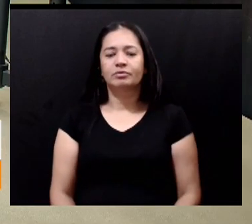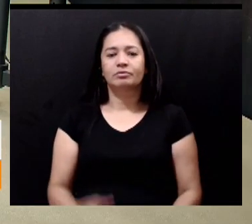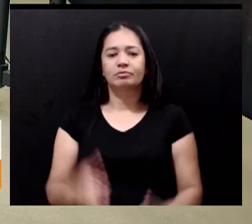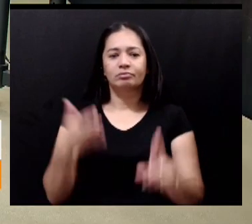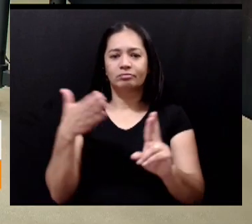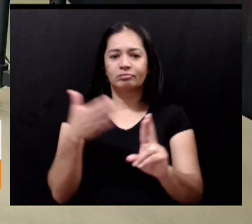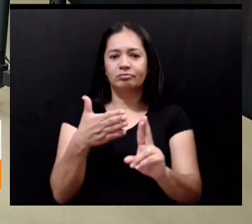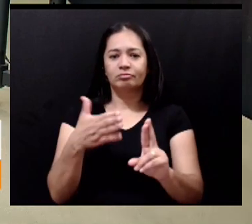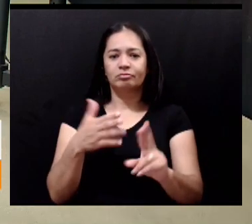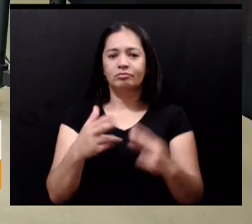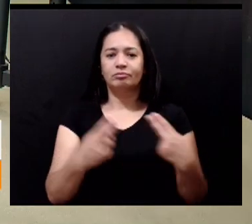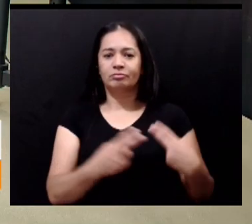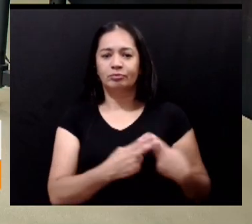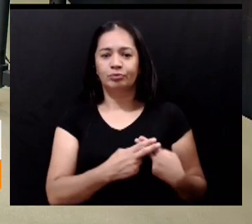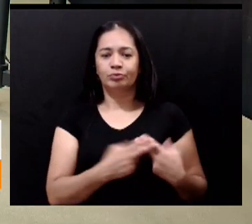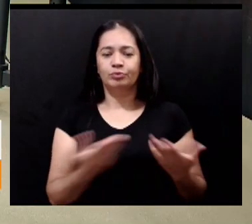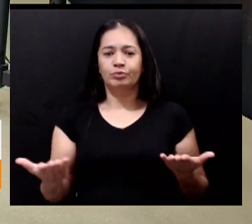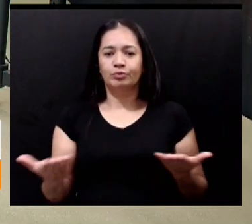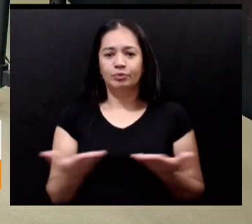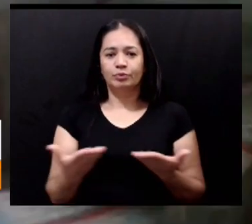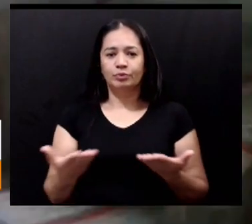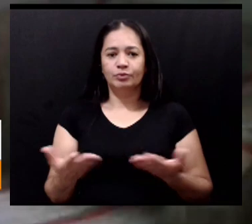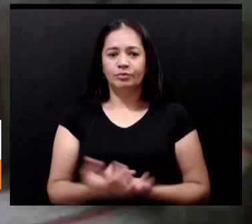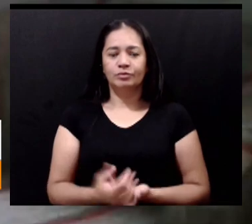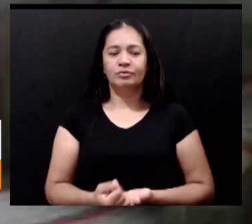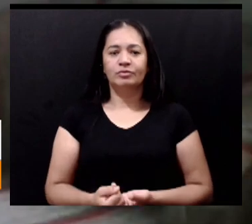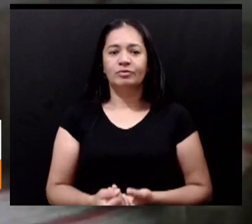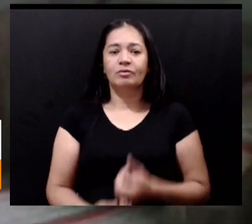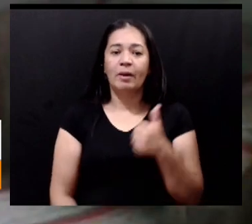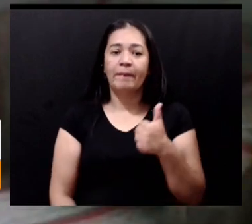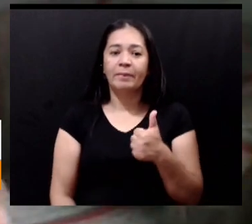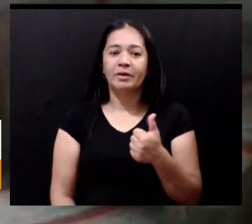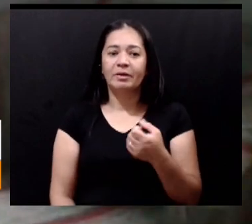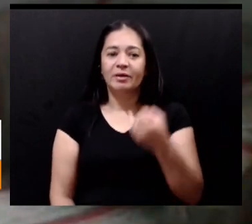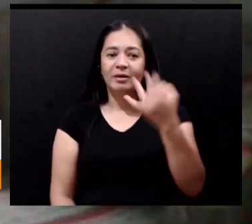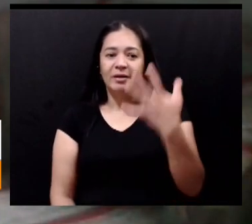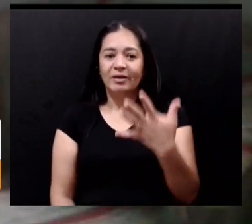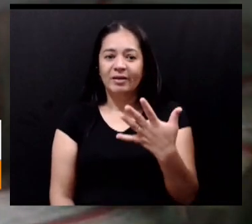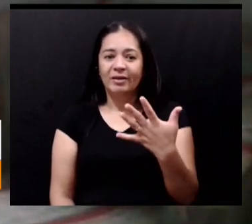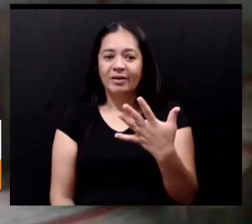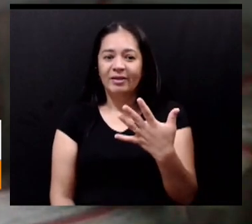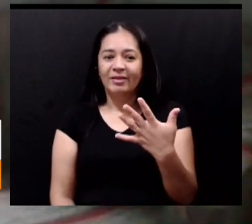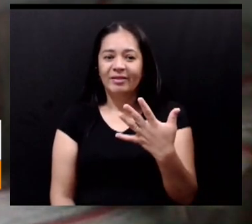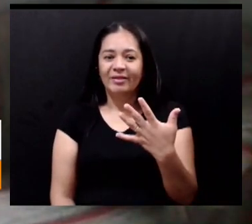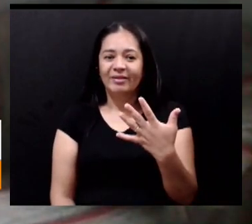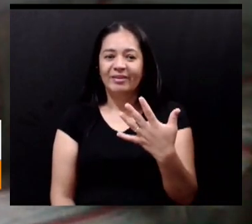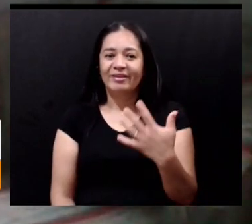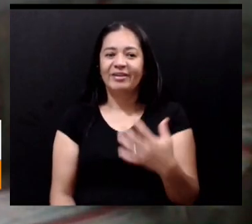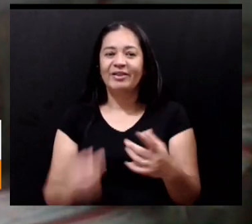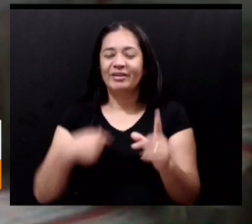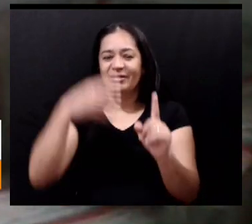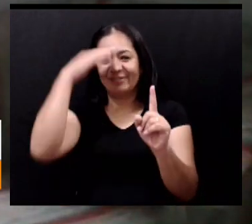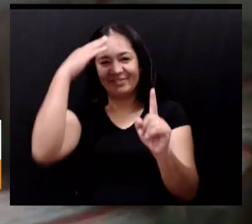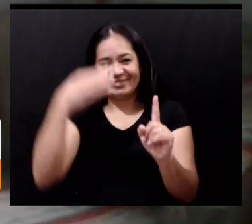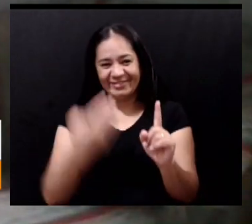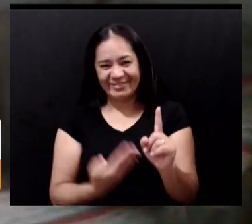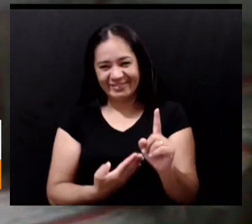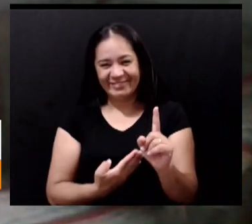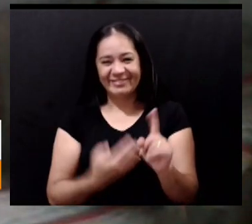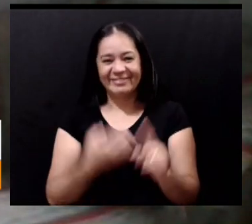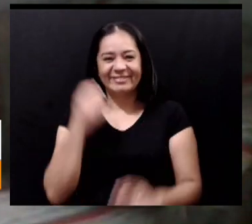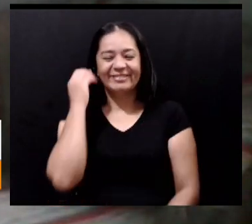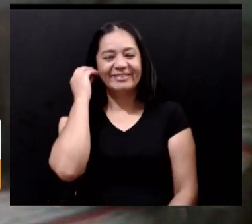hoje. Primeiramente, eu quero falar que eu fico muito lisonjeada de receber elogios aqui na Júlia,